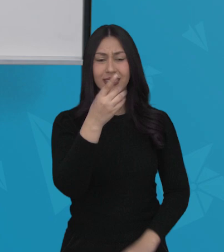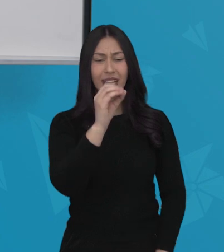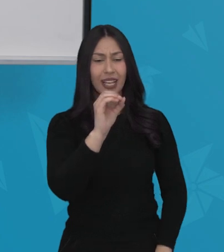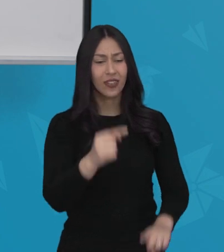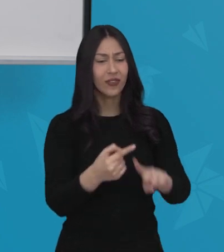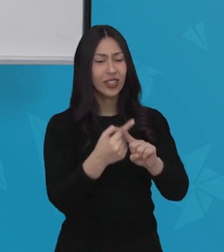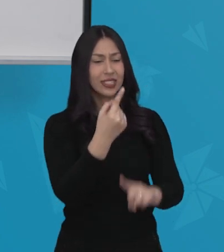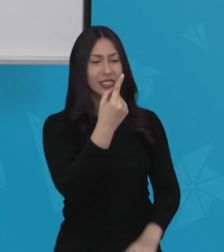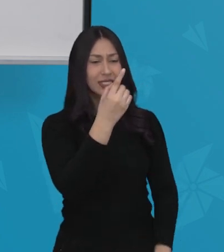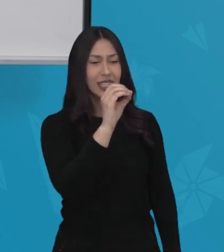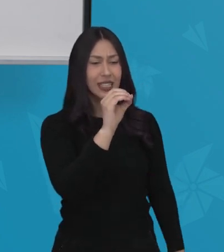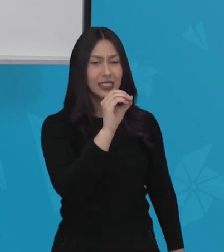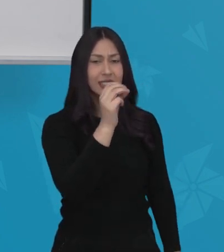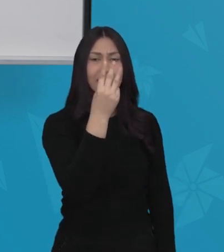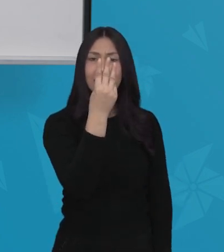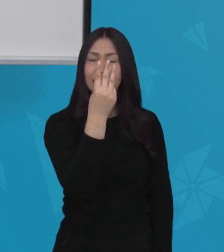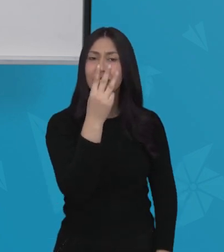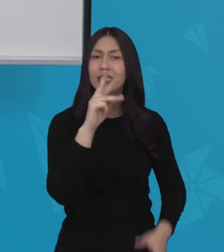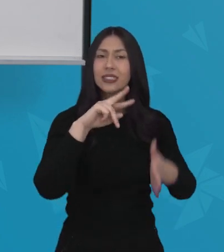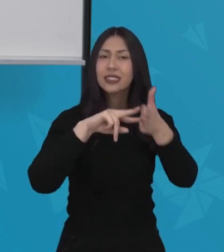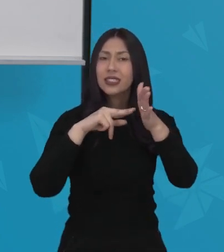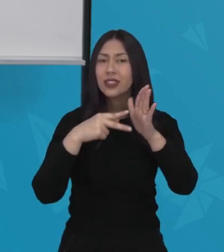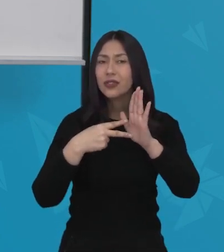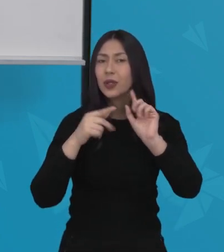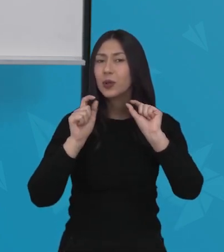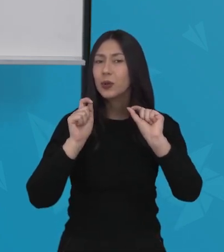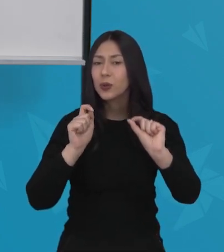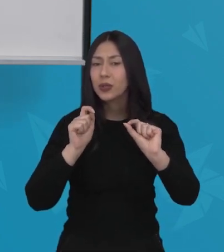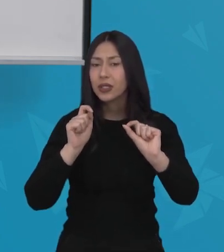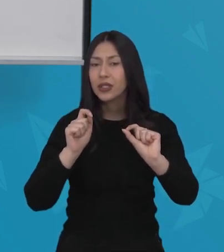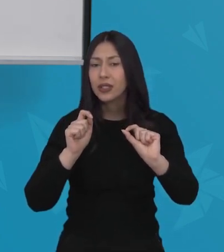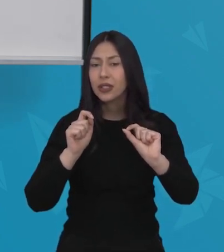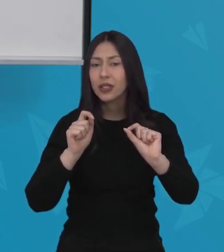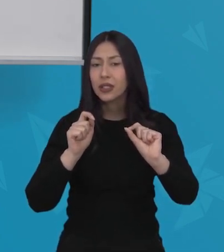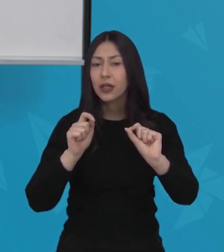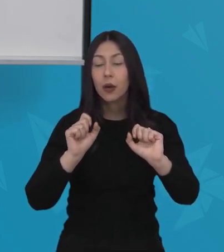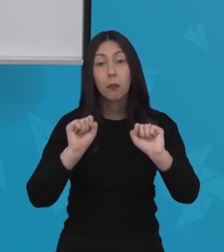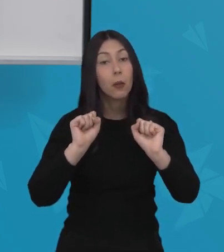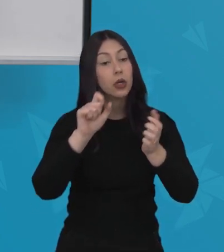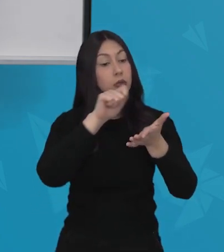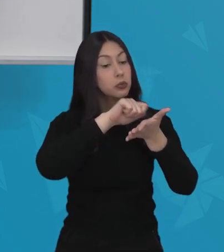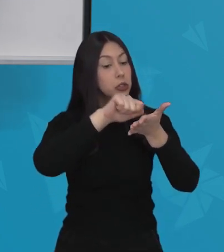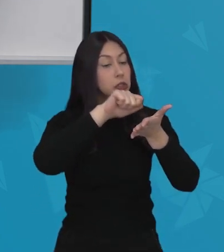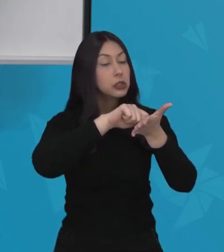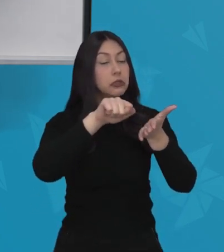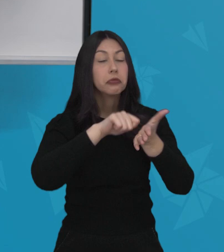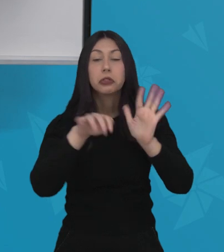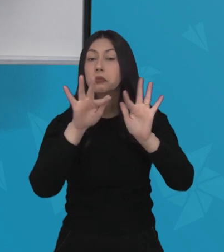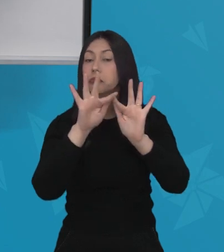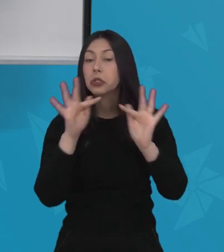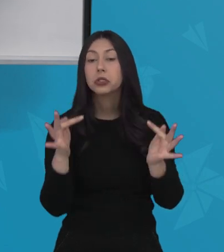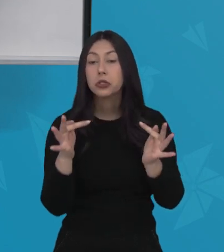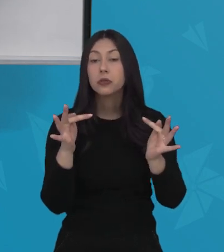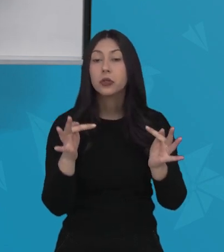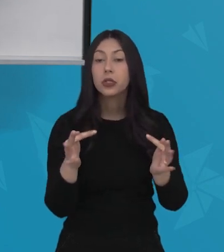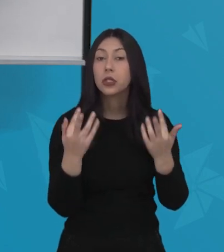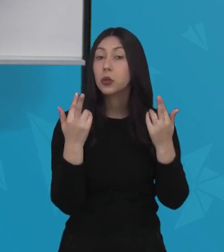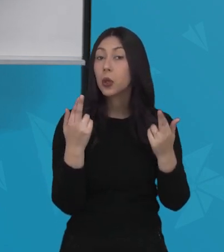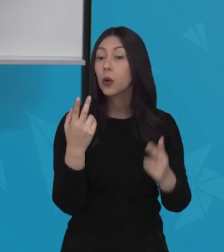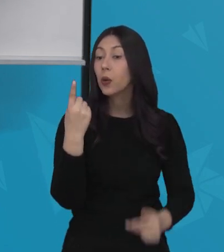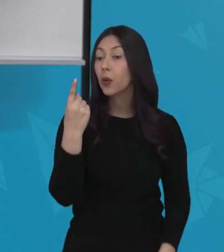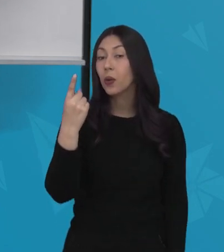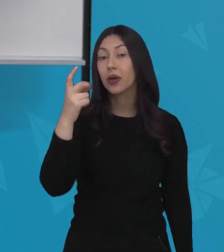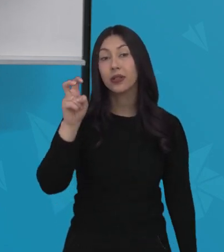à terceira, a gente tem que, na prática, esse número todo aqui pode ser escrito de uma maneira muito simples, como sendo